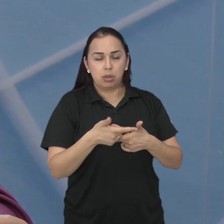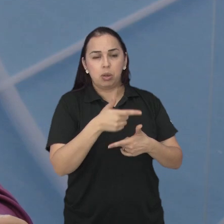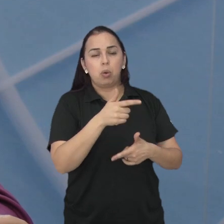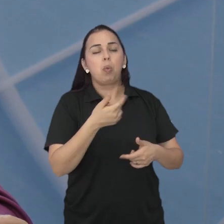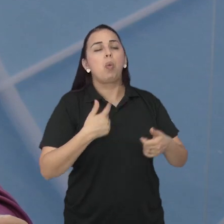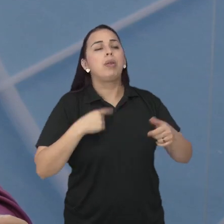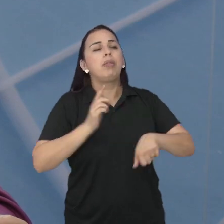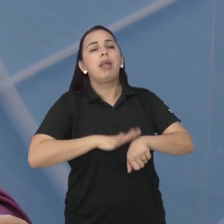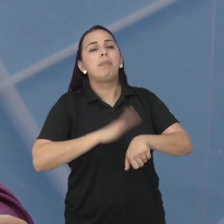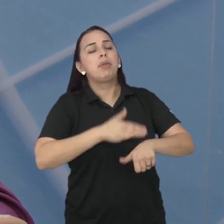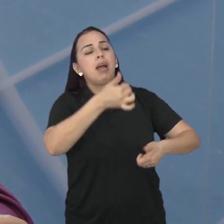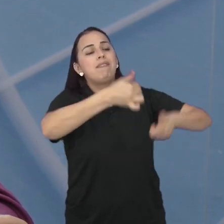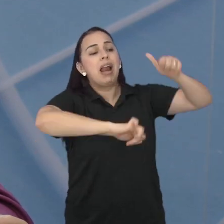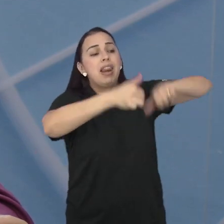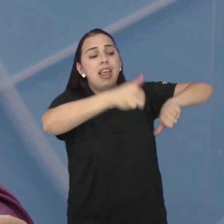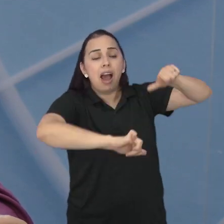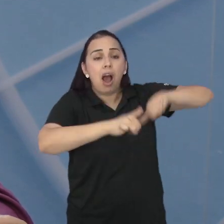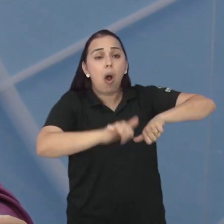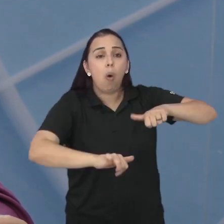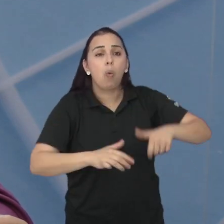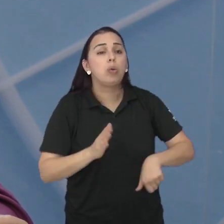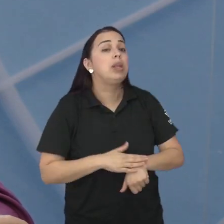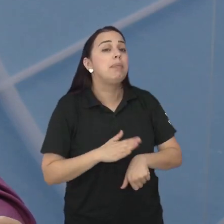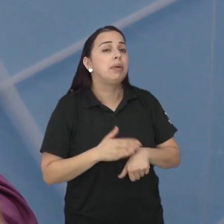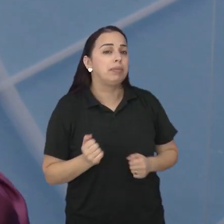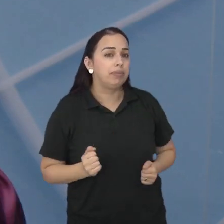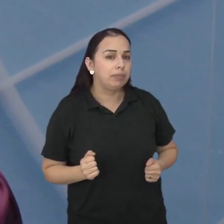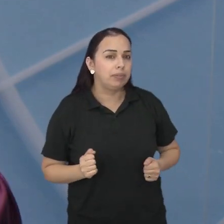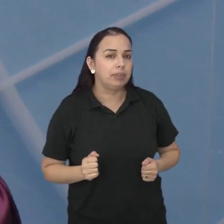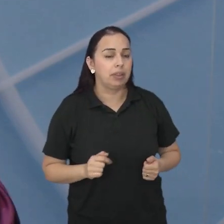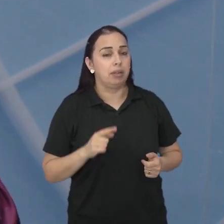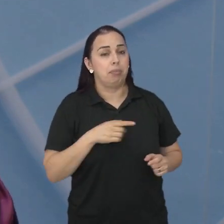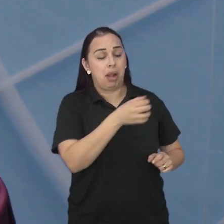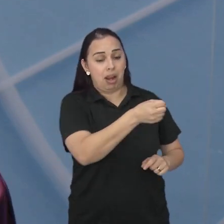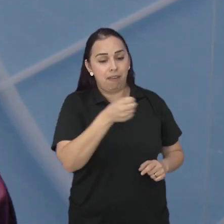uma avaliação? Quanto tempo você passa, às vezes, para passar